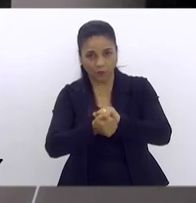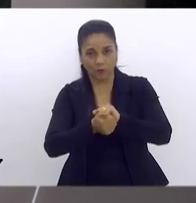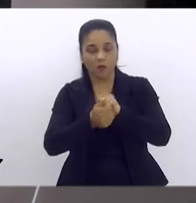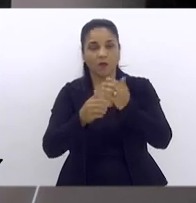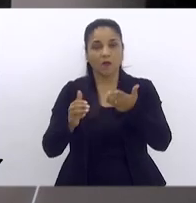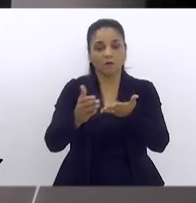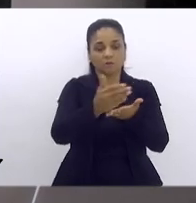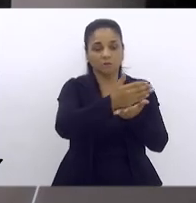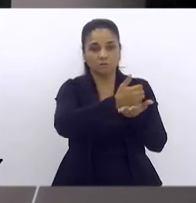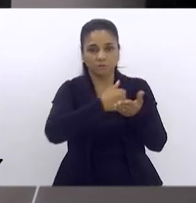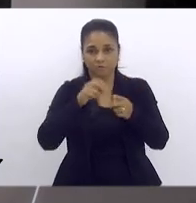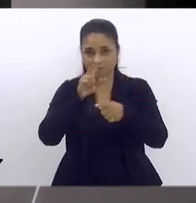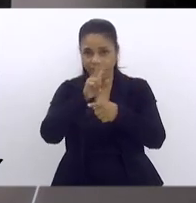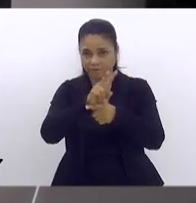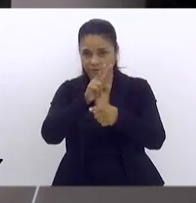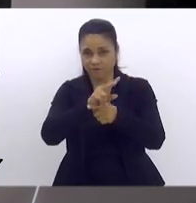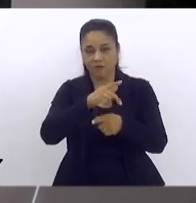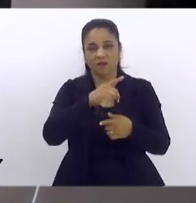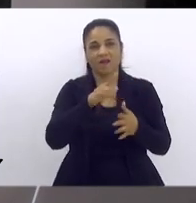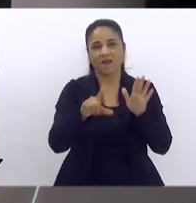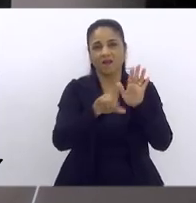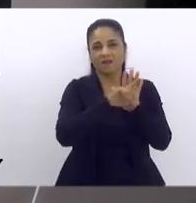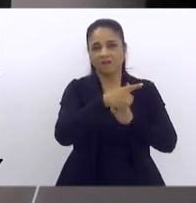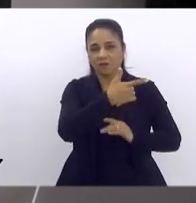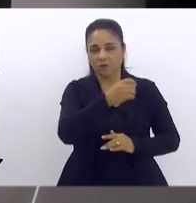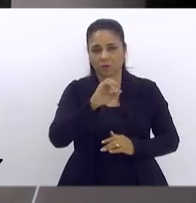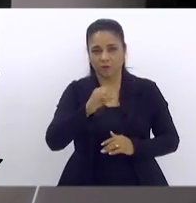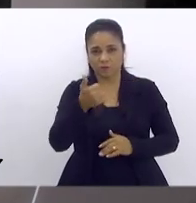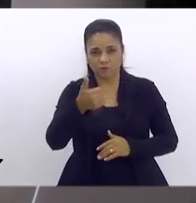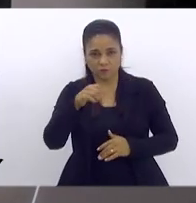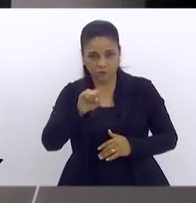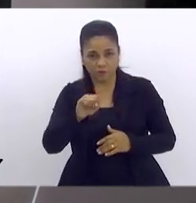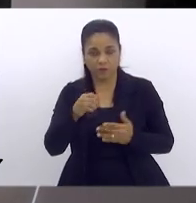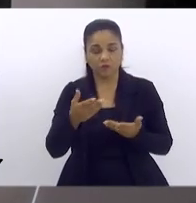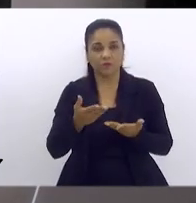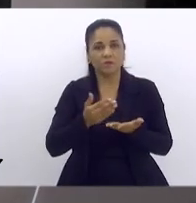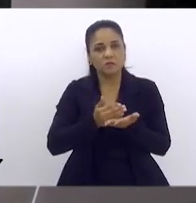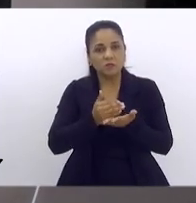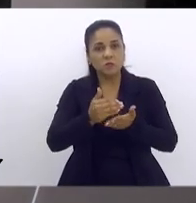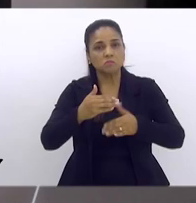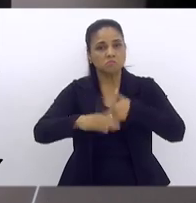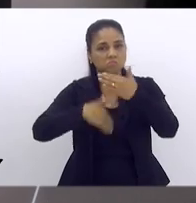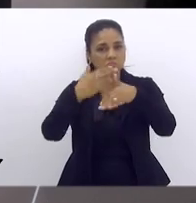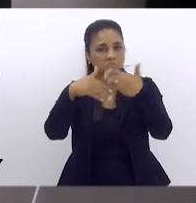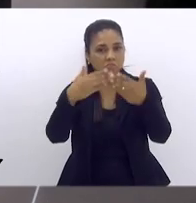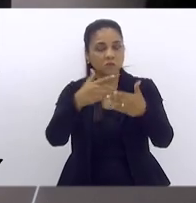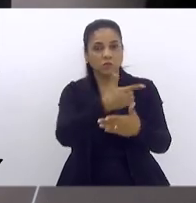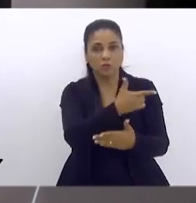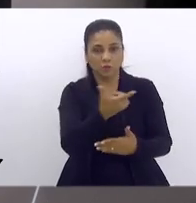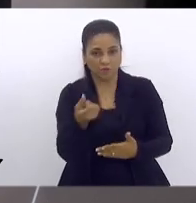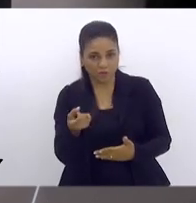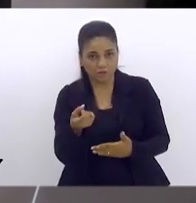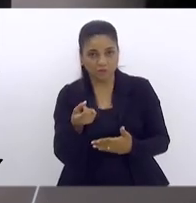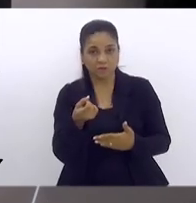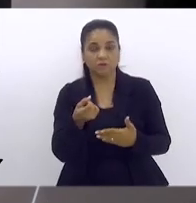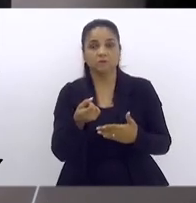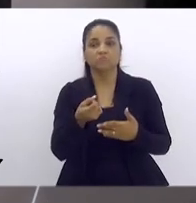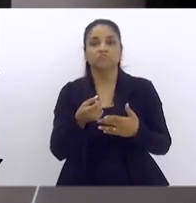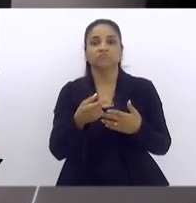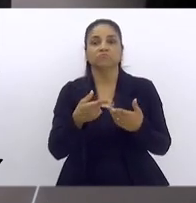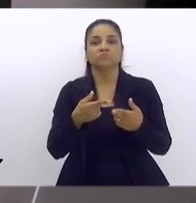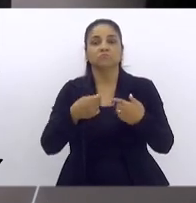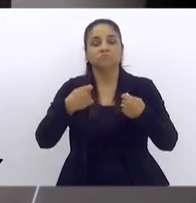editado em 2018 e começou a produzir seus efeitos em 2020 existe a necessidade